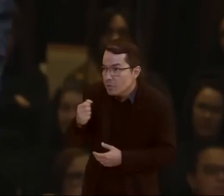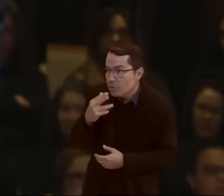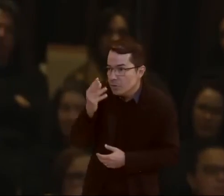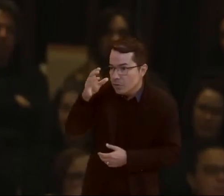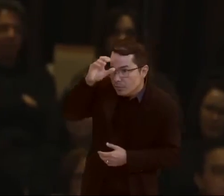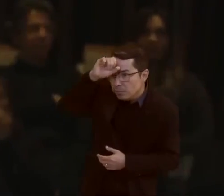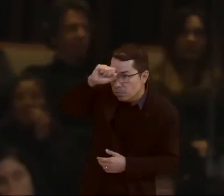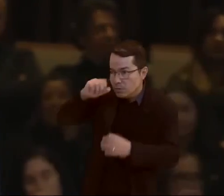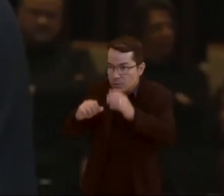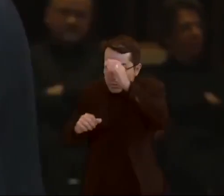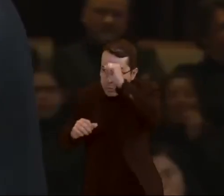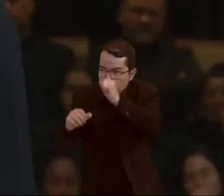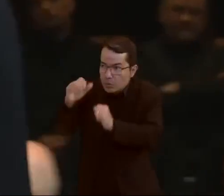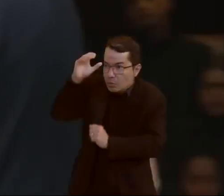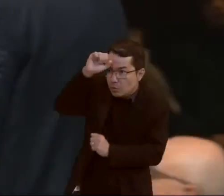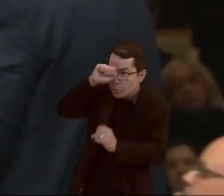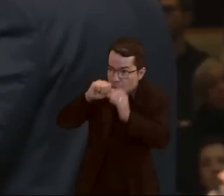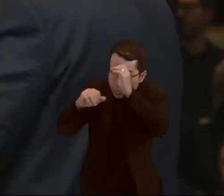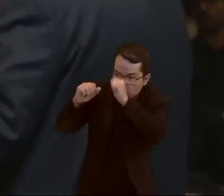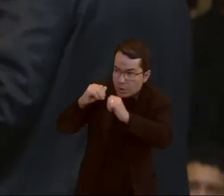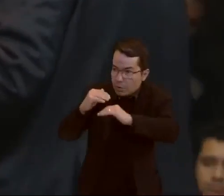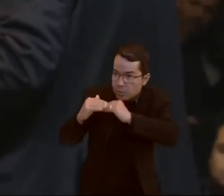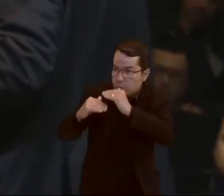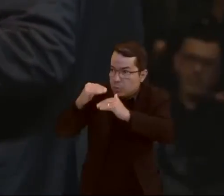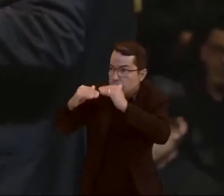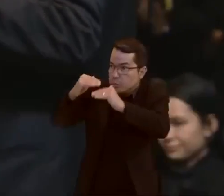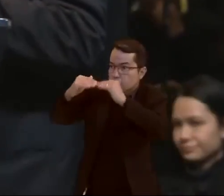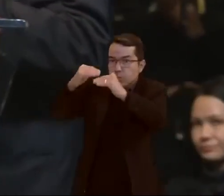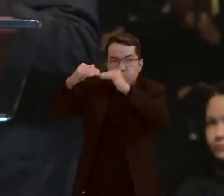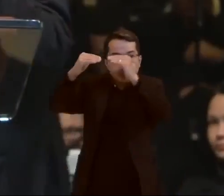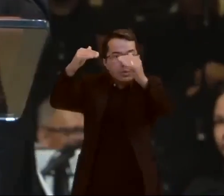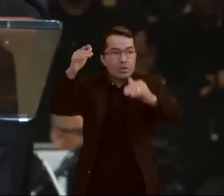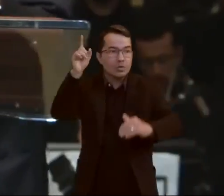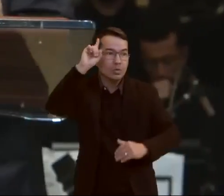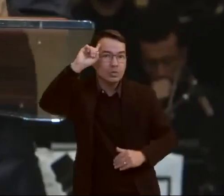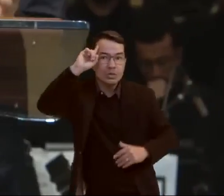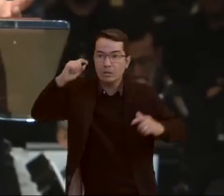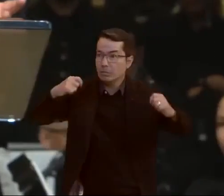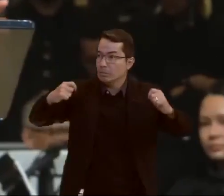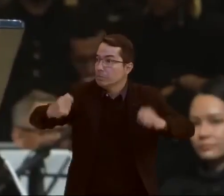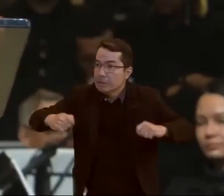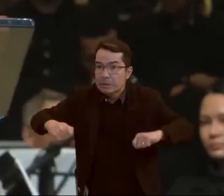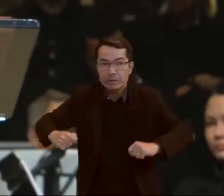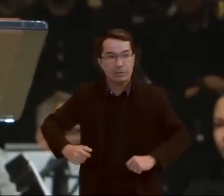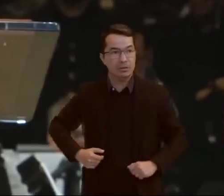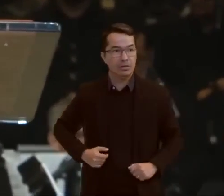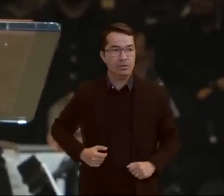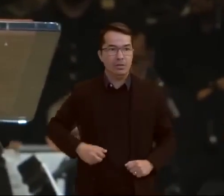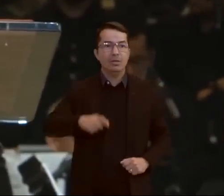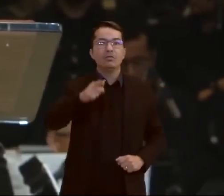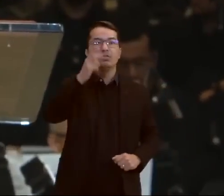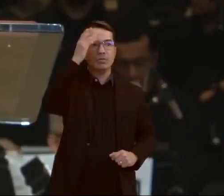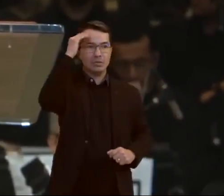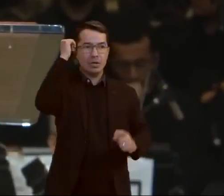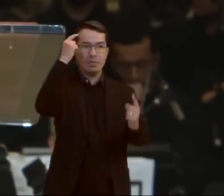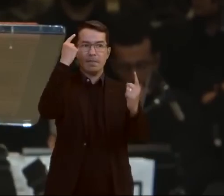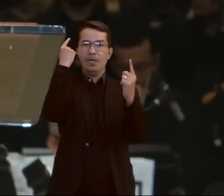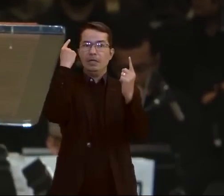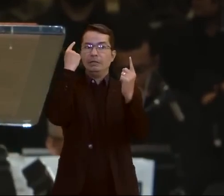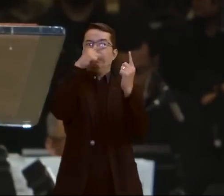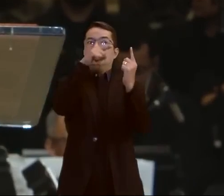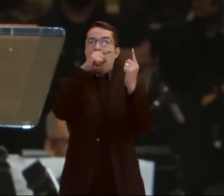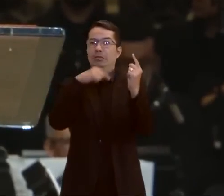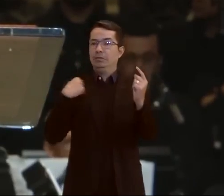poder ser produtivo e abençoador. E o desafio é muito grande,